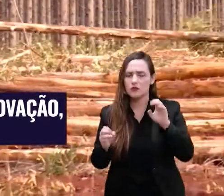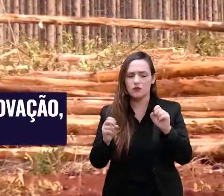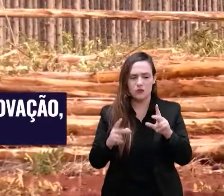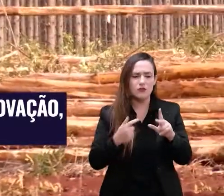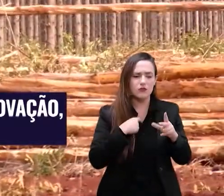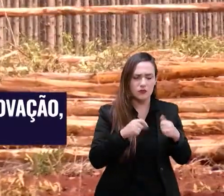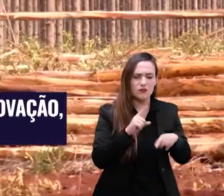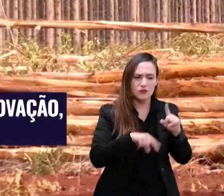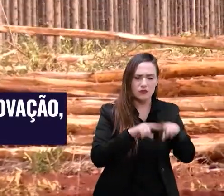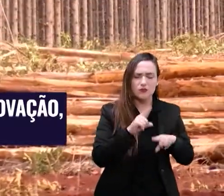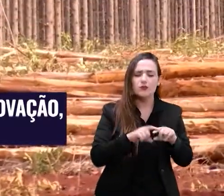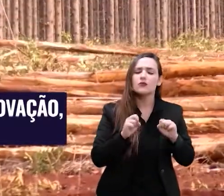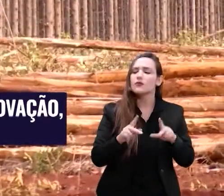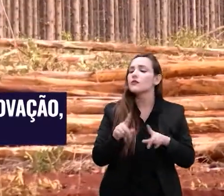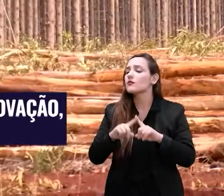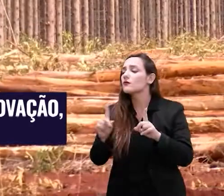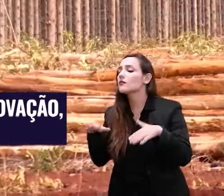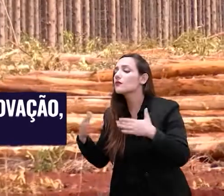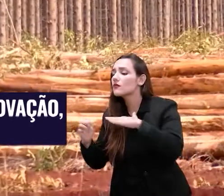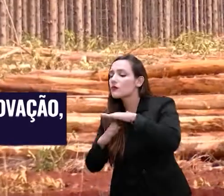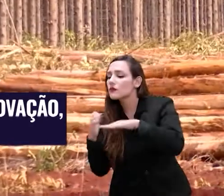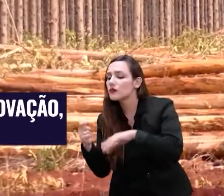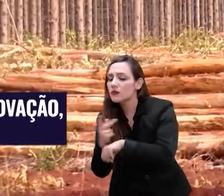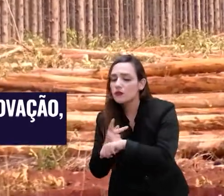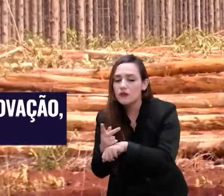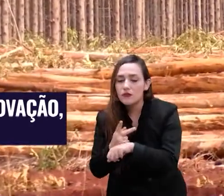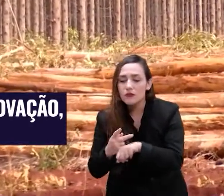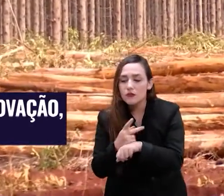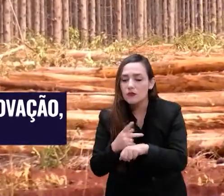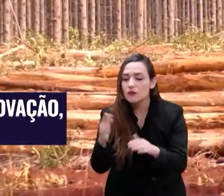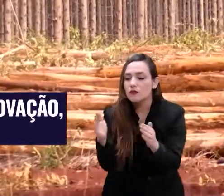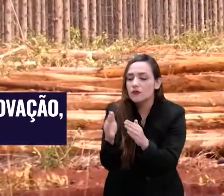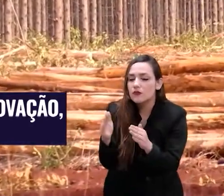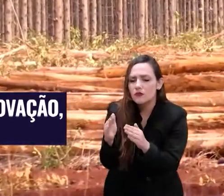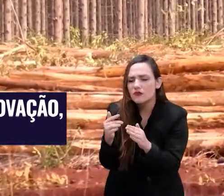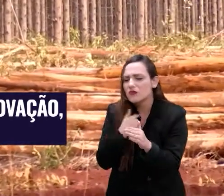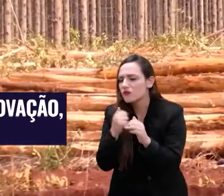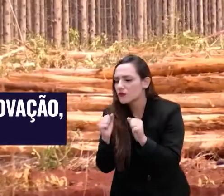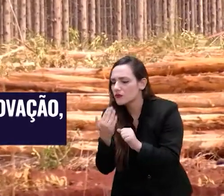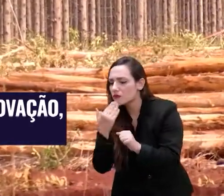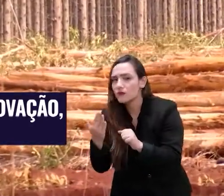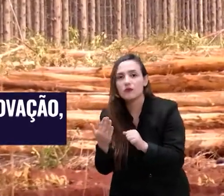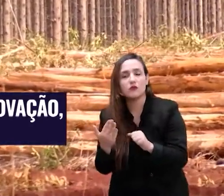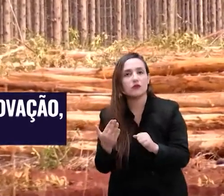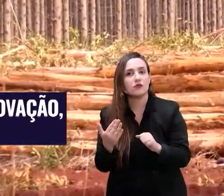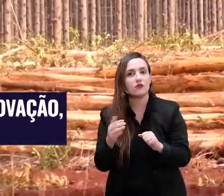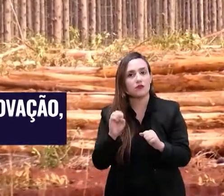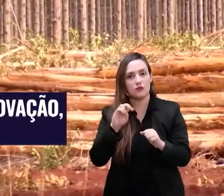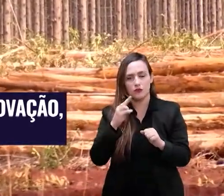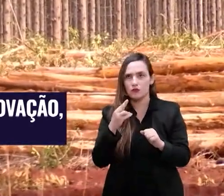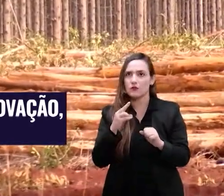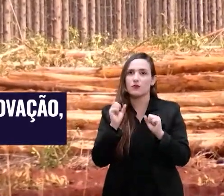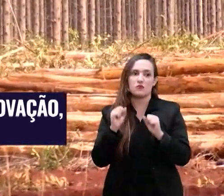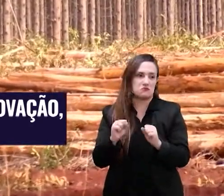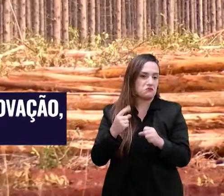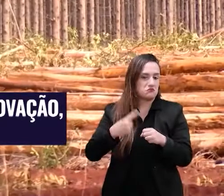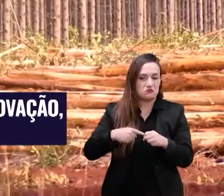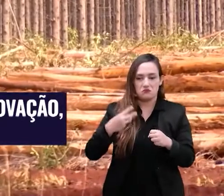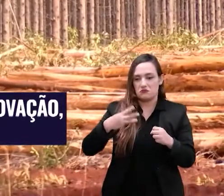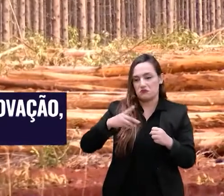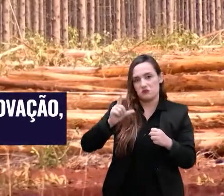que ela pode demandar, seja do município mesmo de Ribas ou desse corredor que, uhum, a gente tem hoje, Três